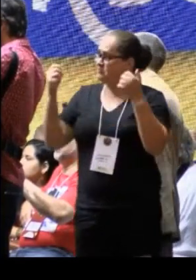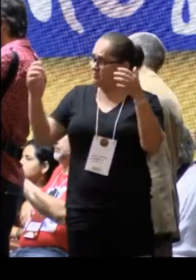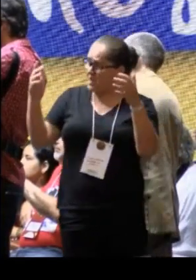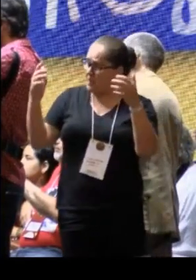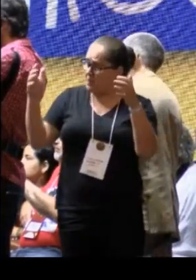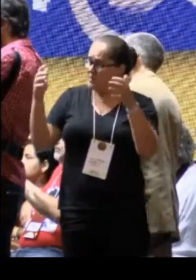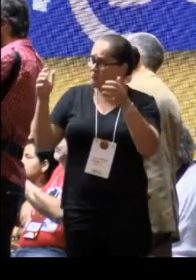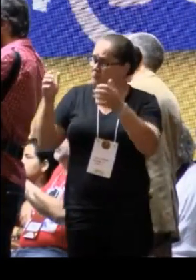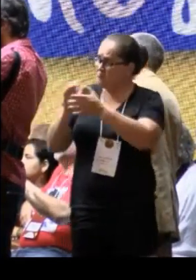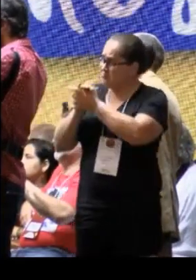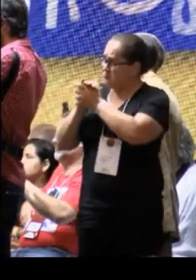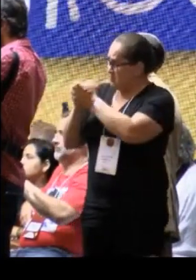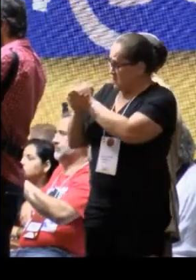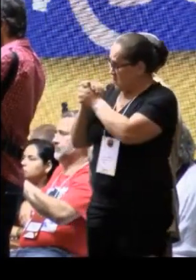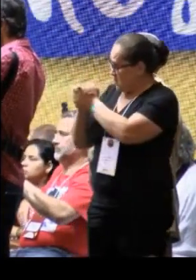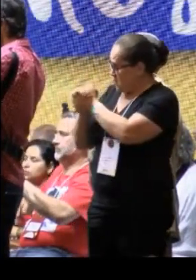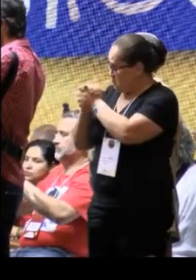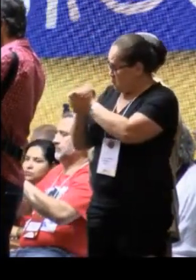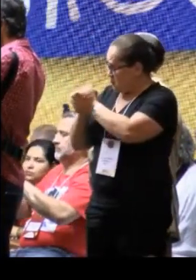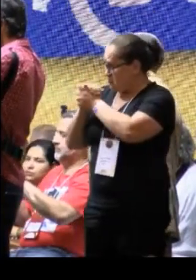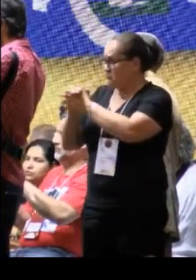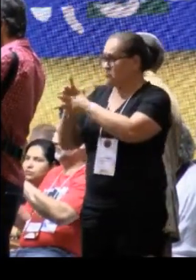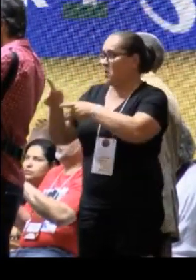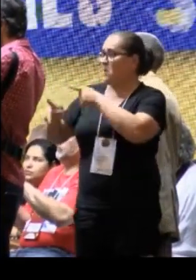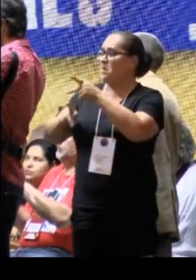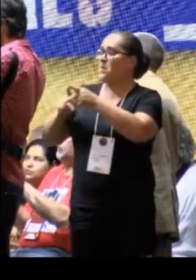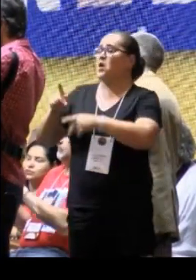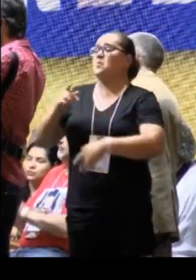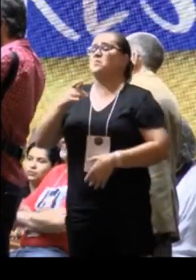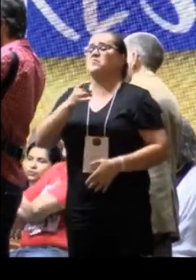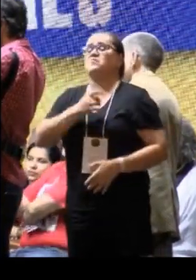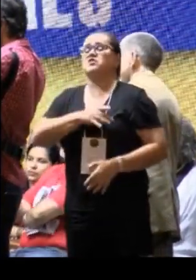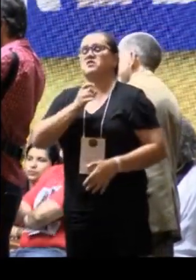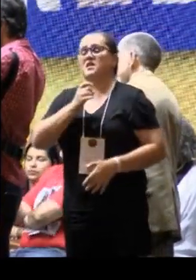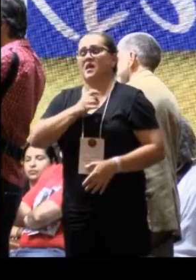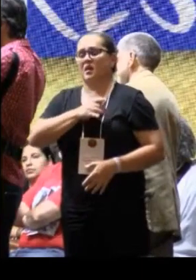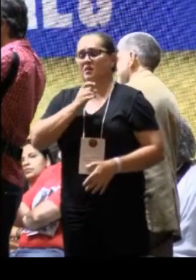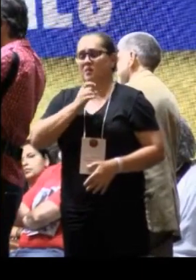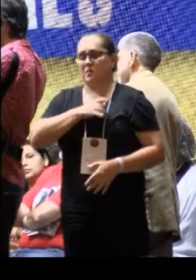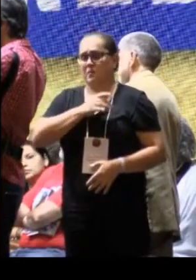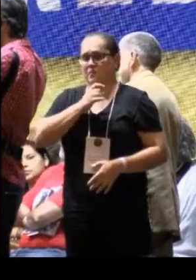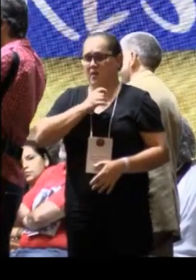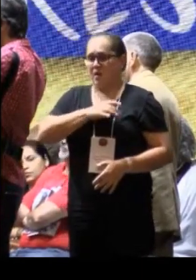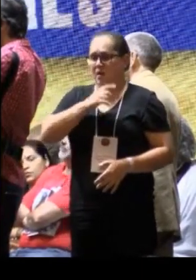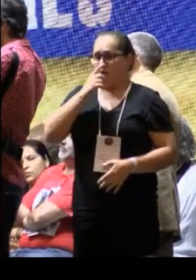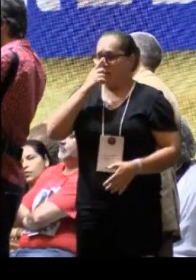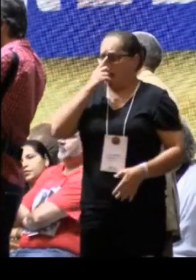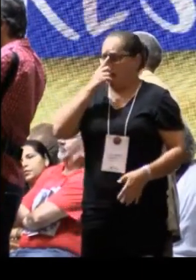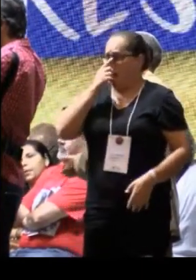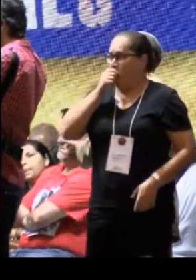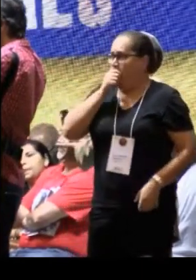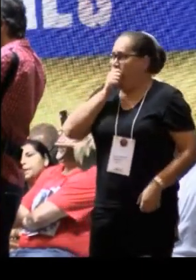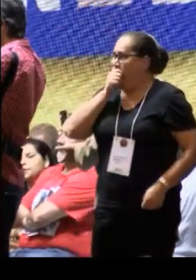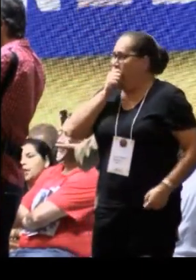parabenizar o povo chileno pela competência do movimento que estão fazendo.